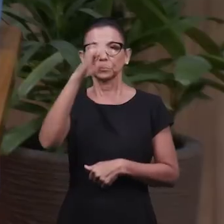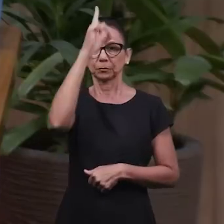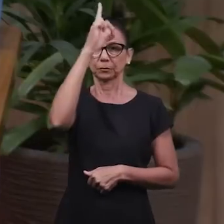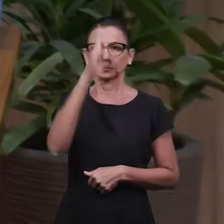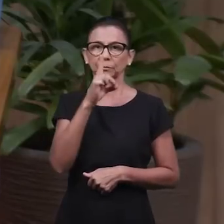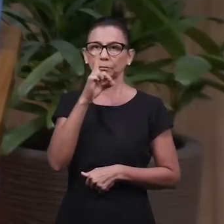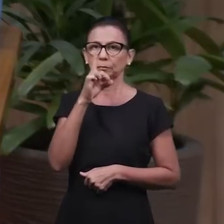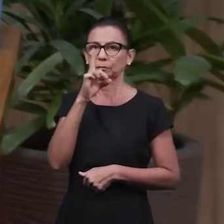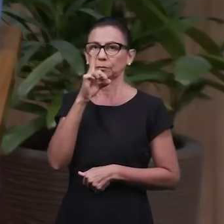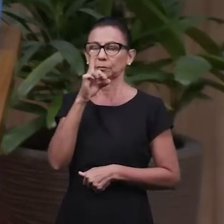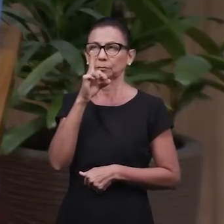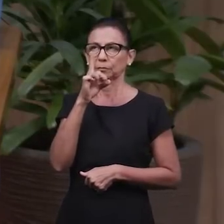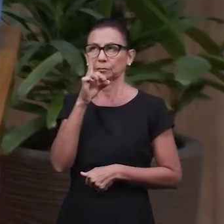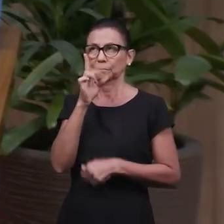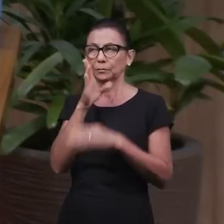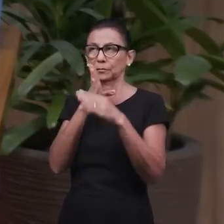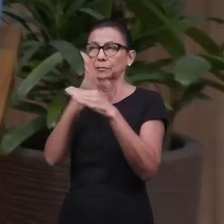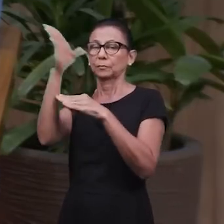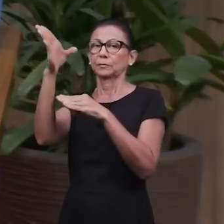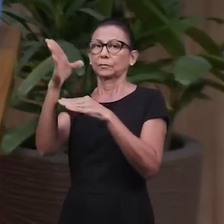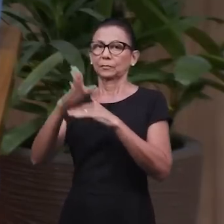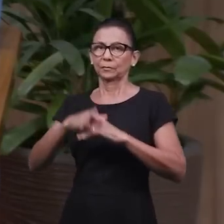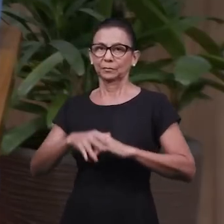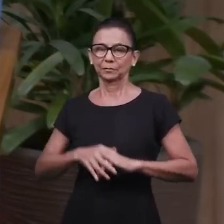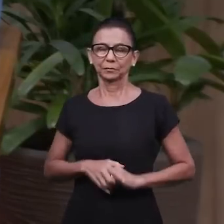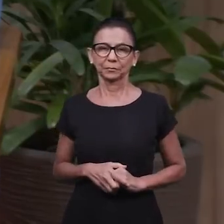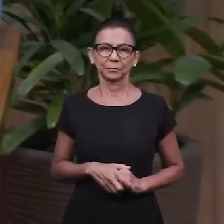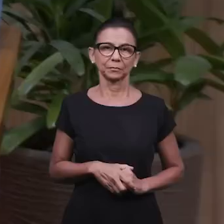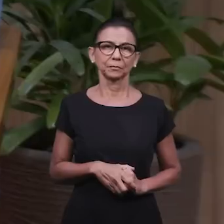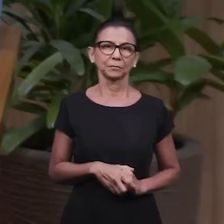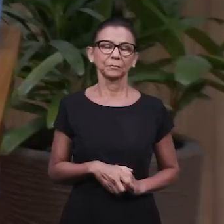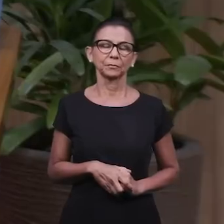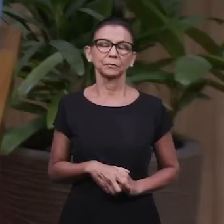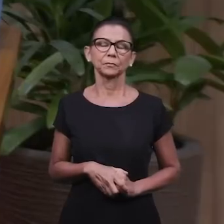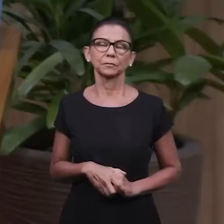tornar, nos dar a condição desse acesso,